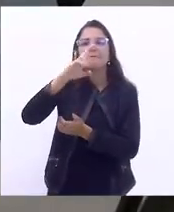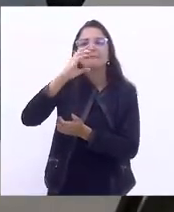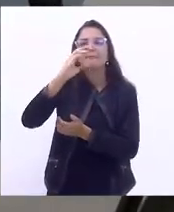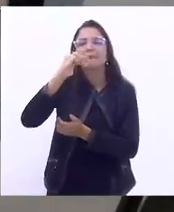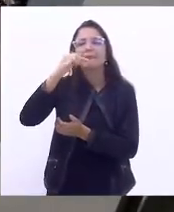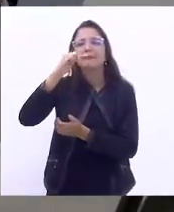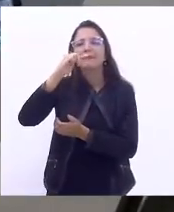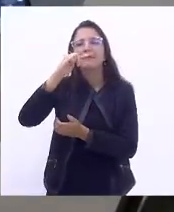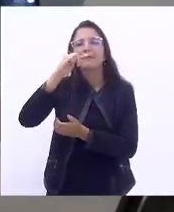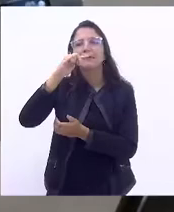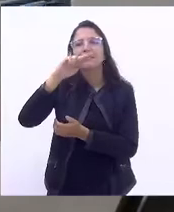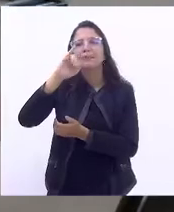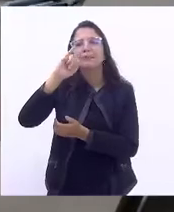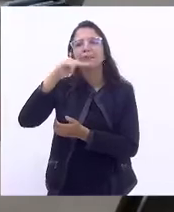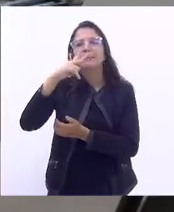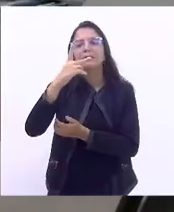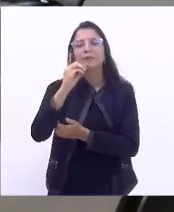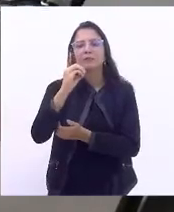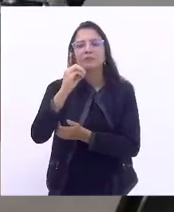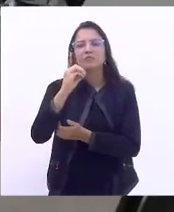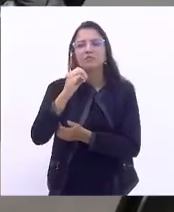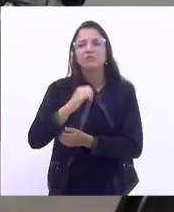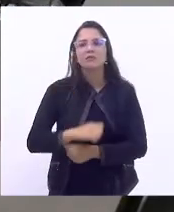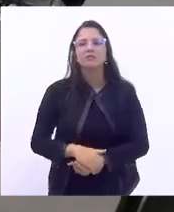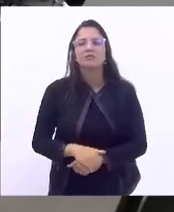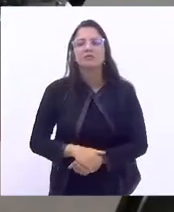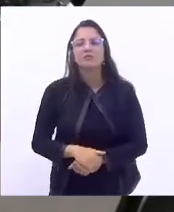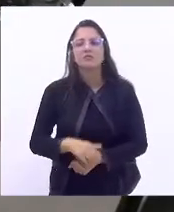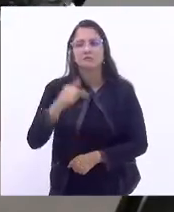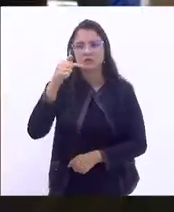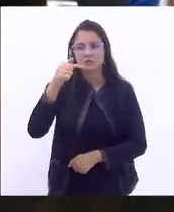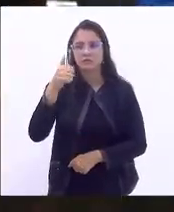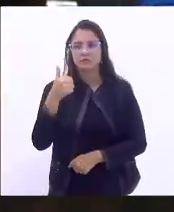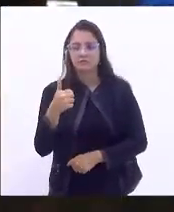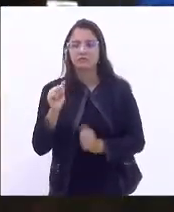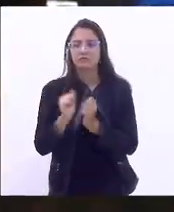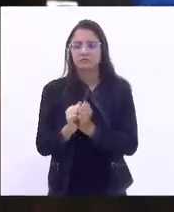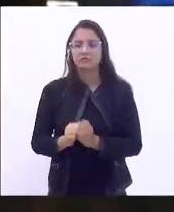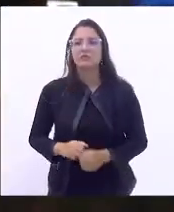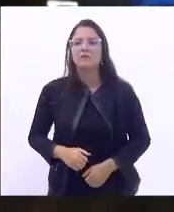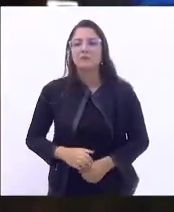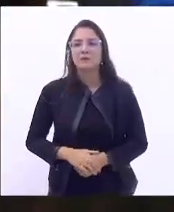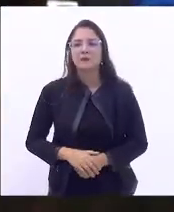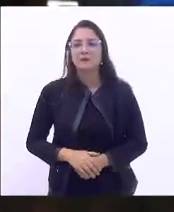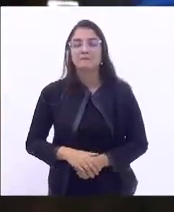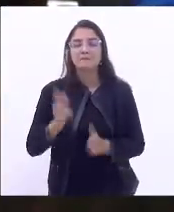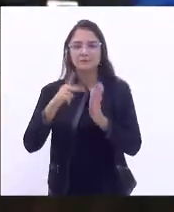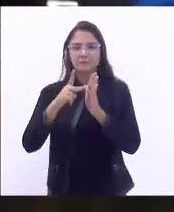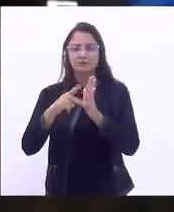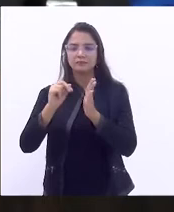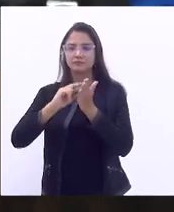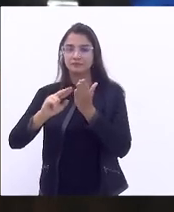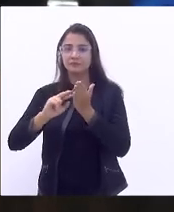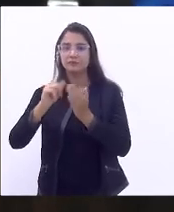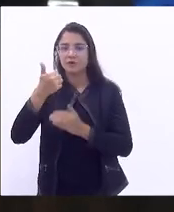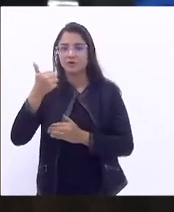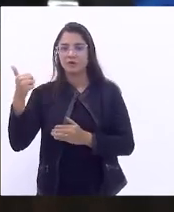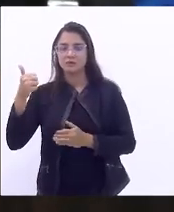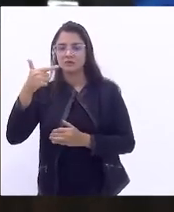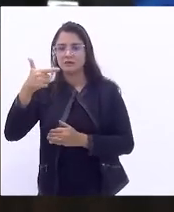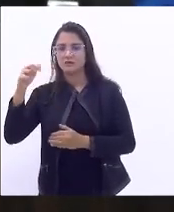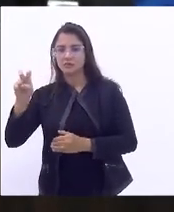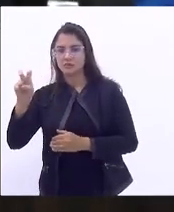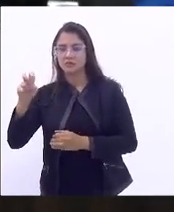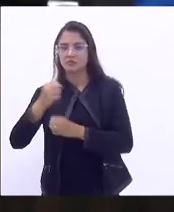Marquinhos. Deputado Marquinhos, 71º. Projeto de resolução 1195-22, de autoria dos deputados Rodrigo Bacelar, Alana Passa,